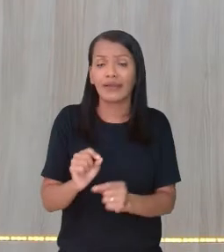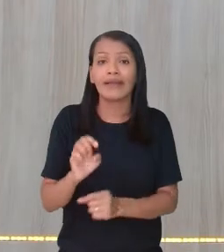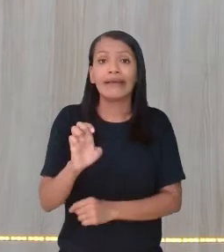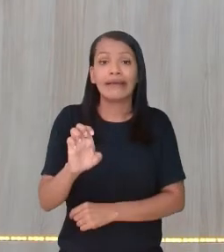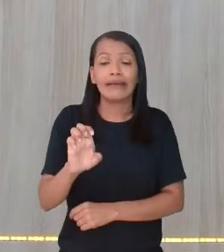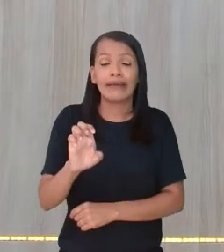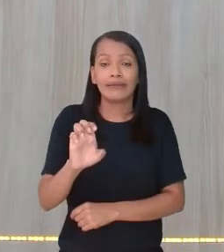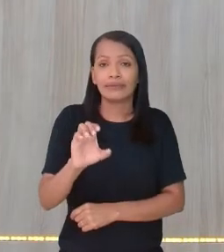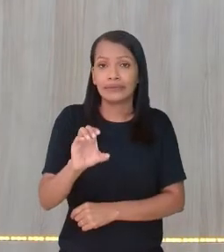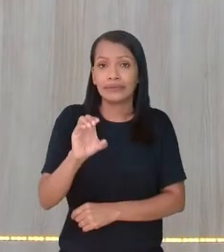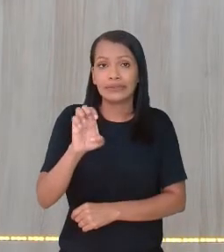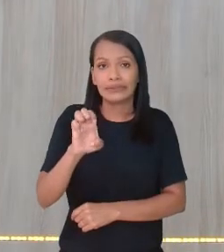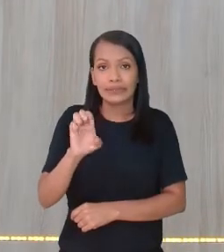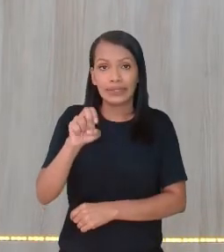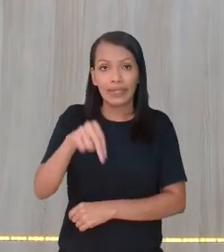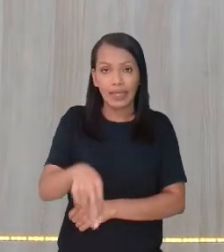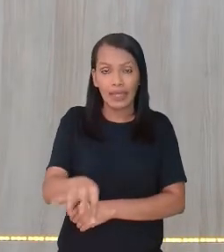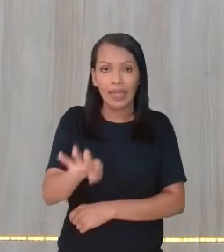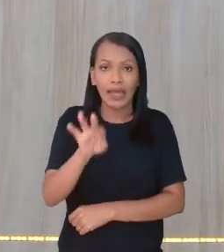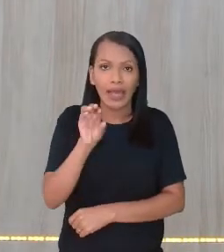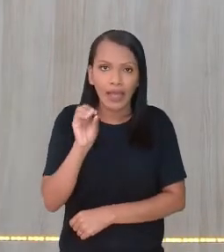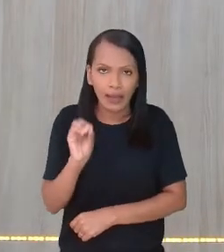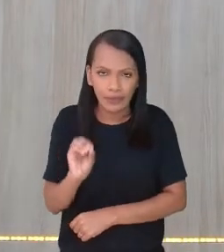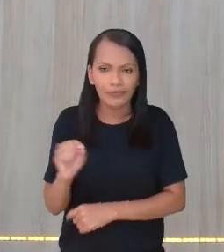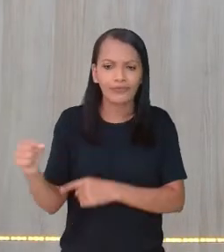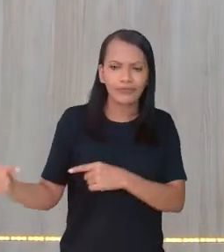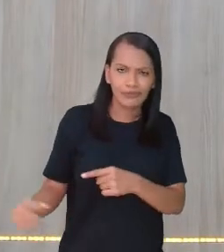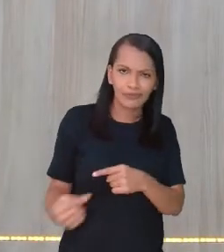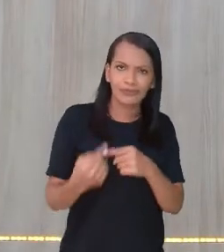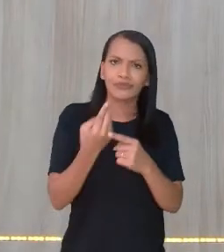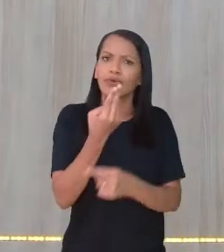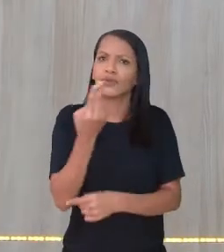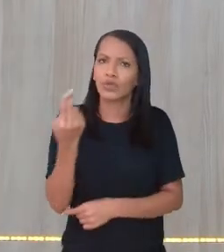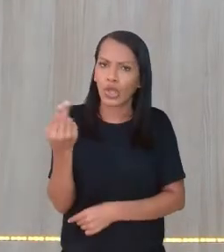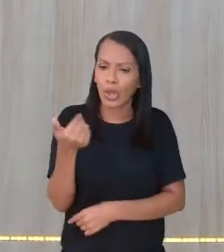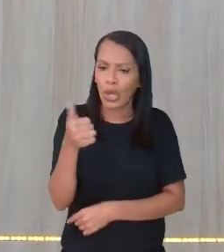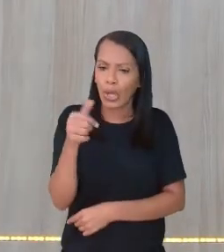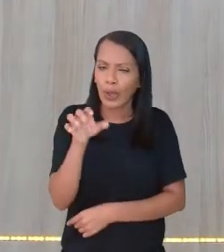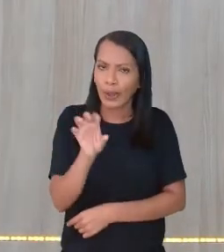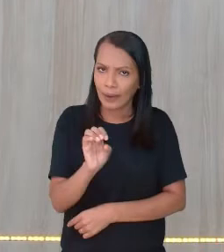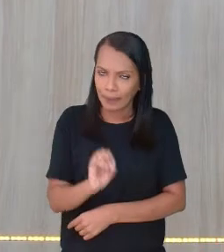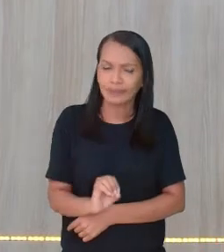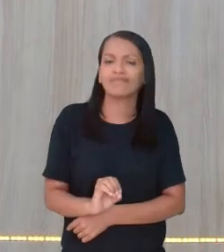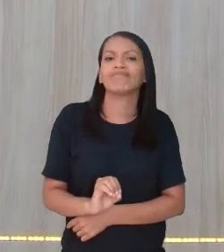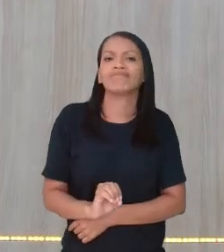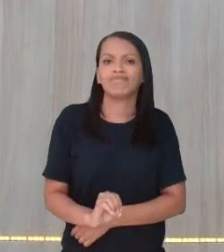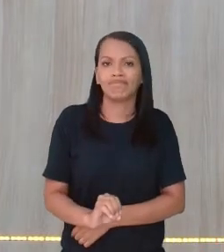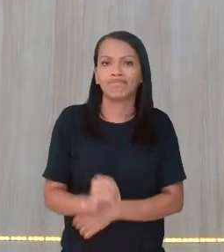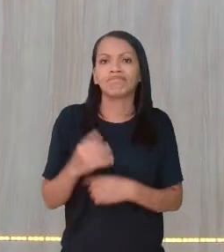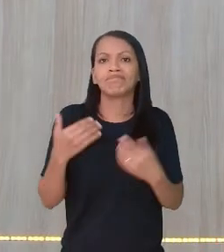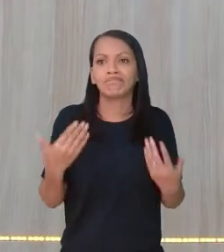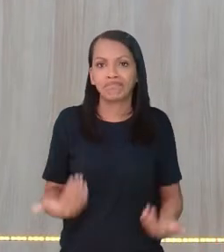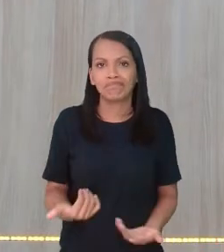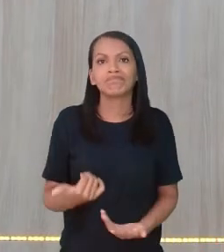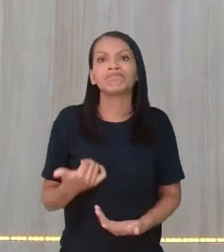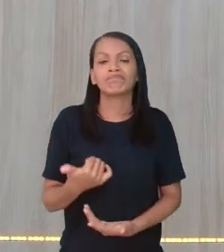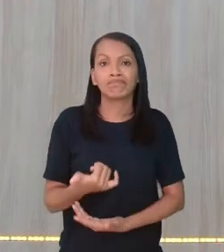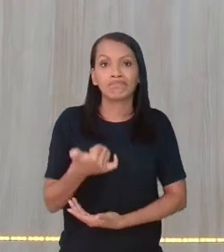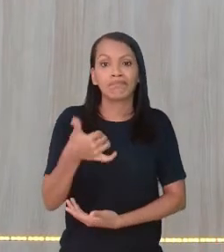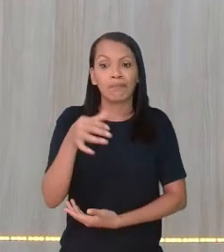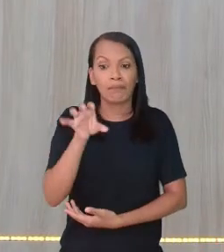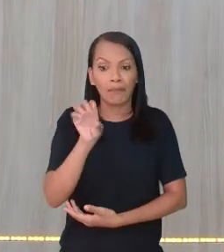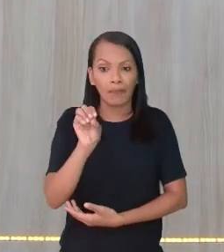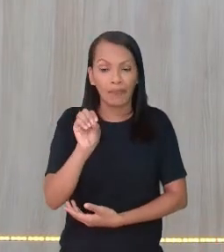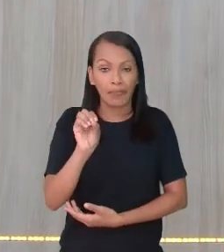cento, certo? Que está associada ao nome 100, certo? Então, a gente tem aí 100 tomates, tá?